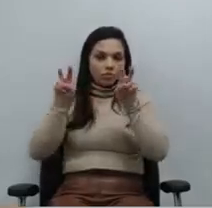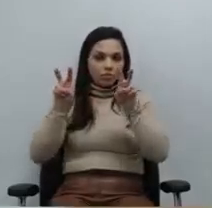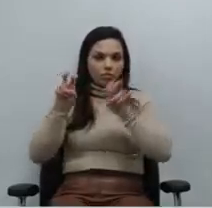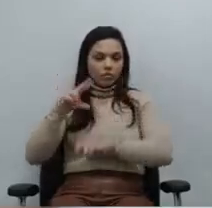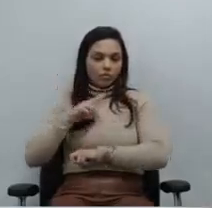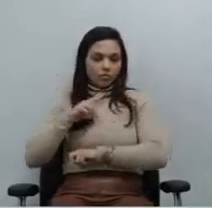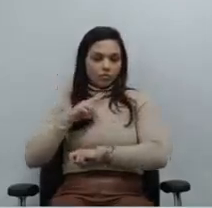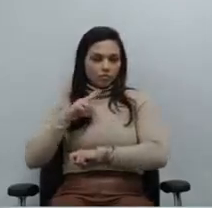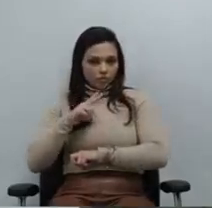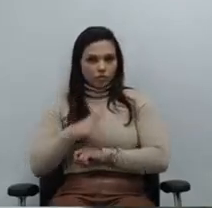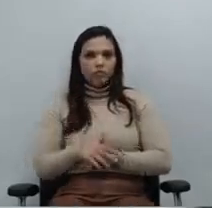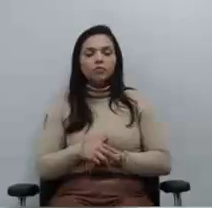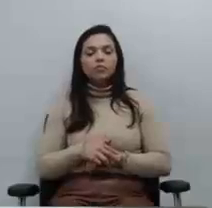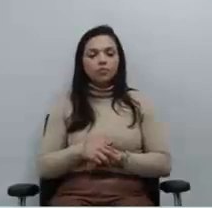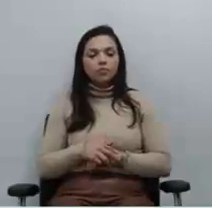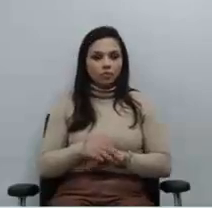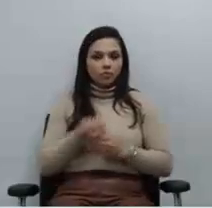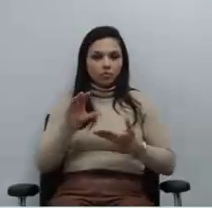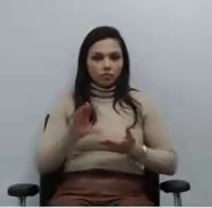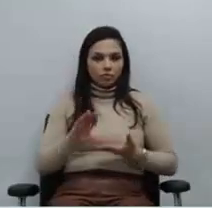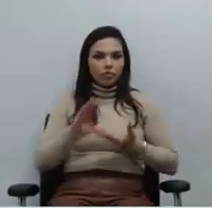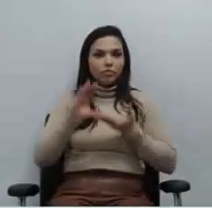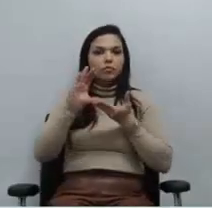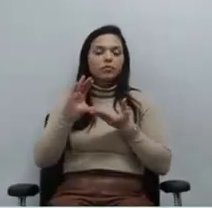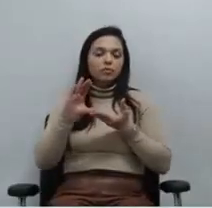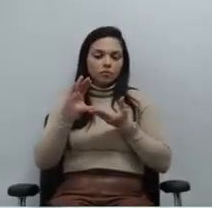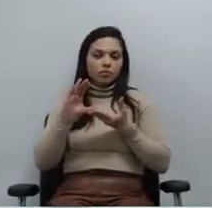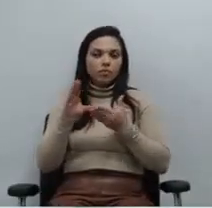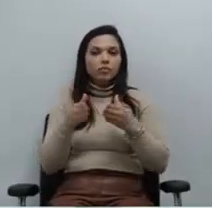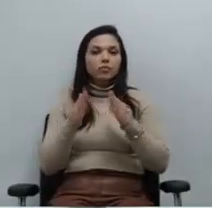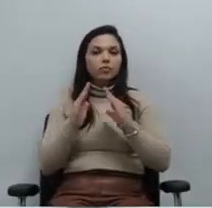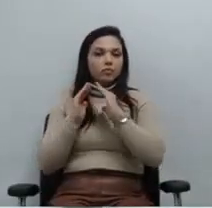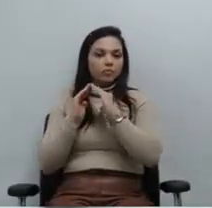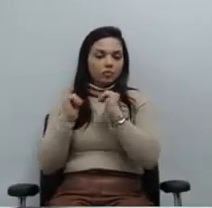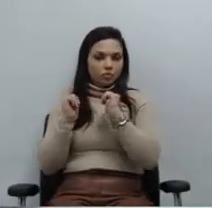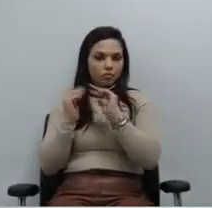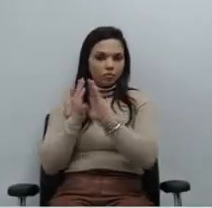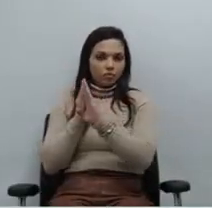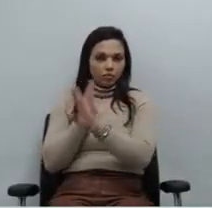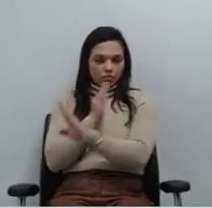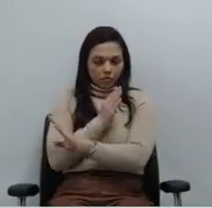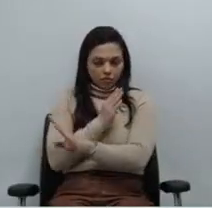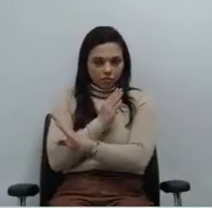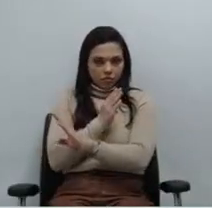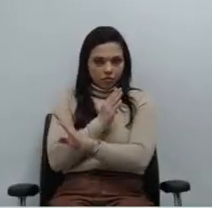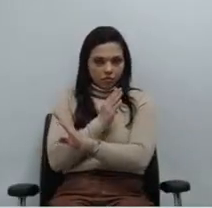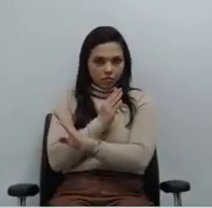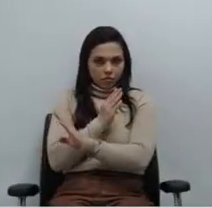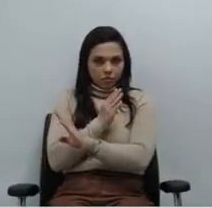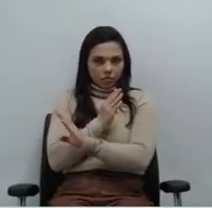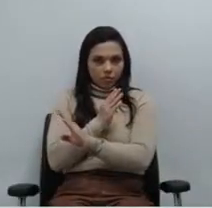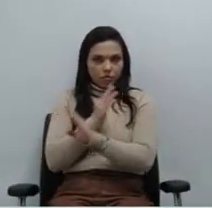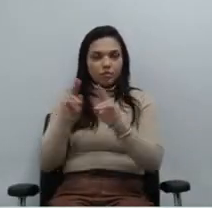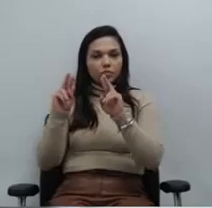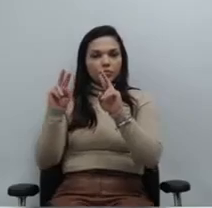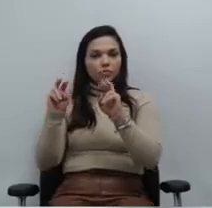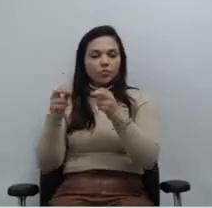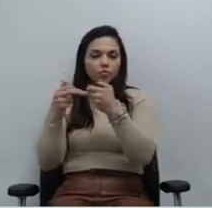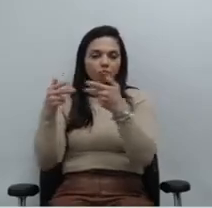palavra. Senhores conselheiros, senhor presidente, trata-se de um pedido de afastamento para tratar de assuntos